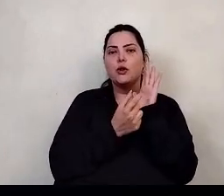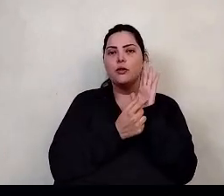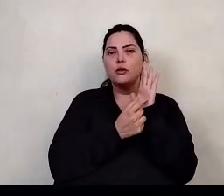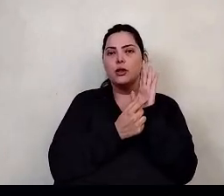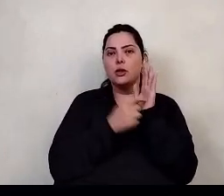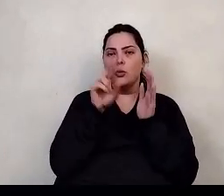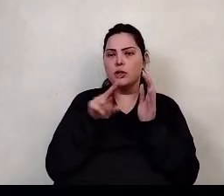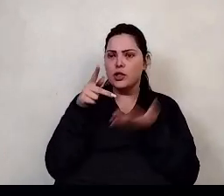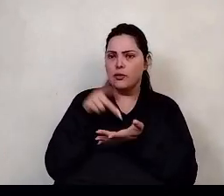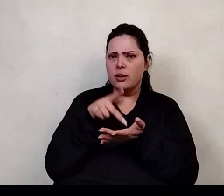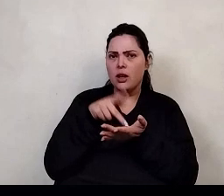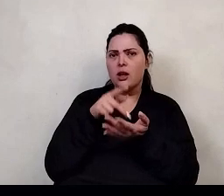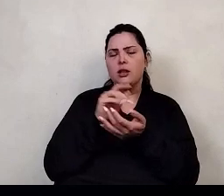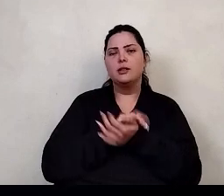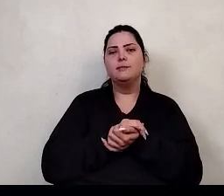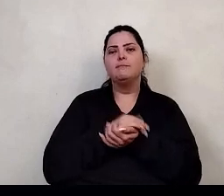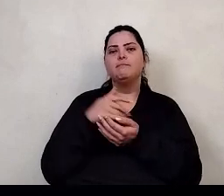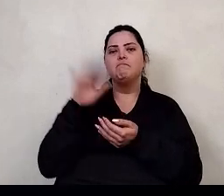tá? Vamos lá, levanta a mão.